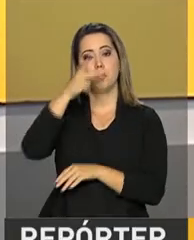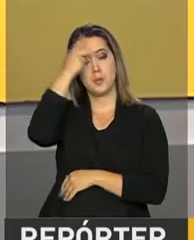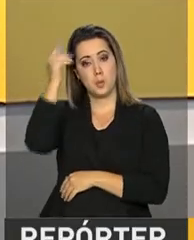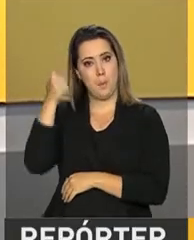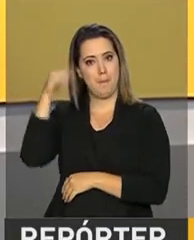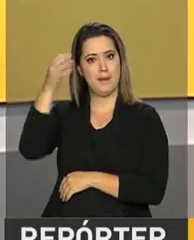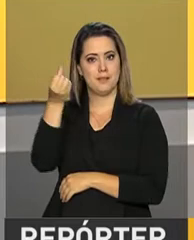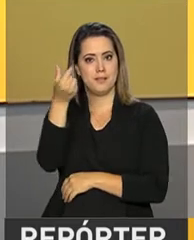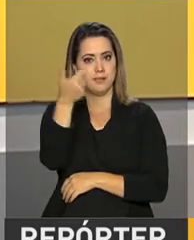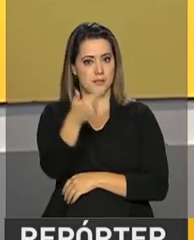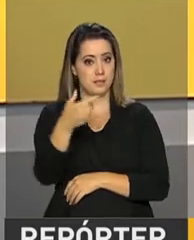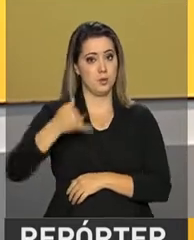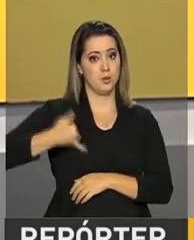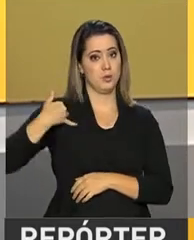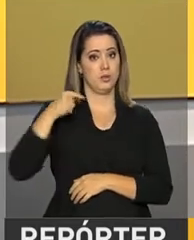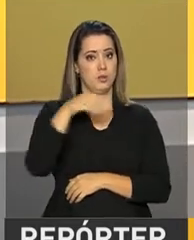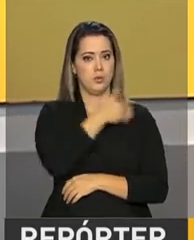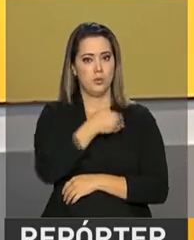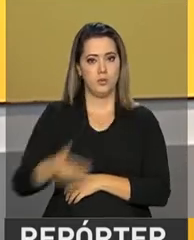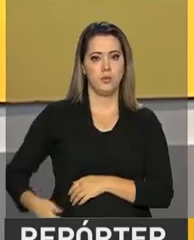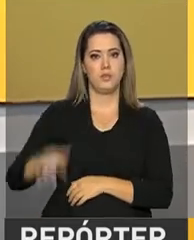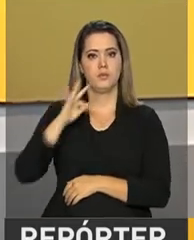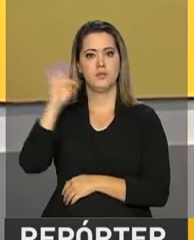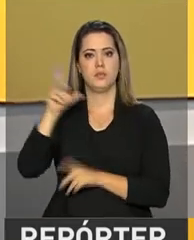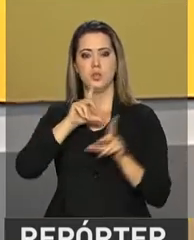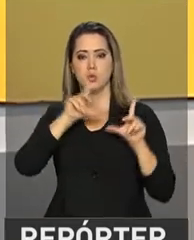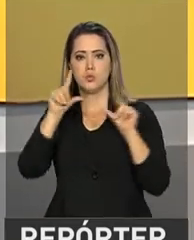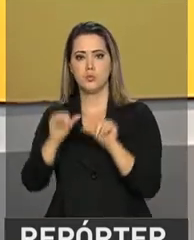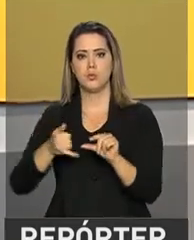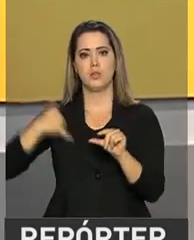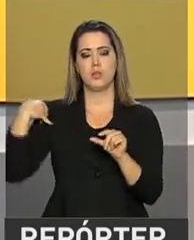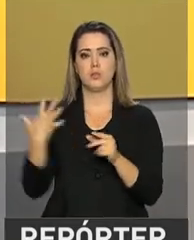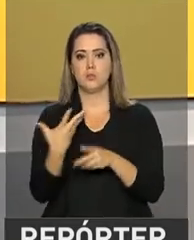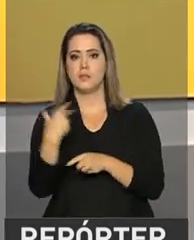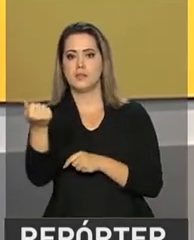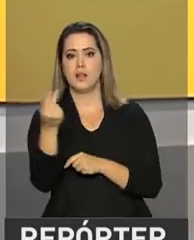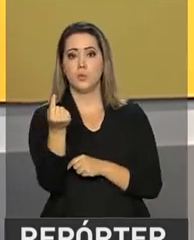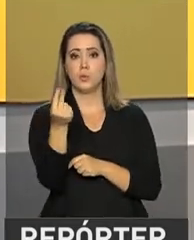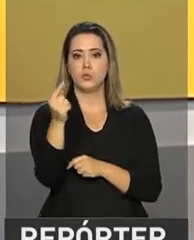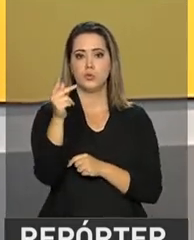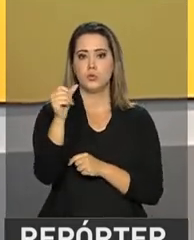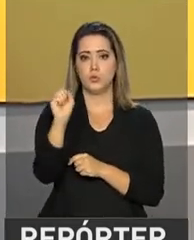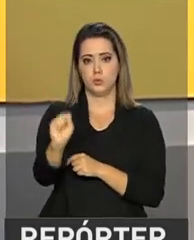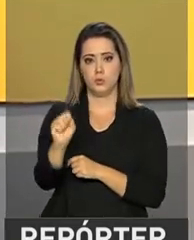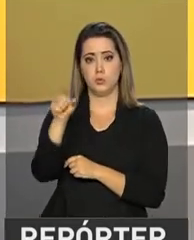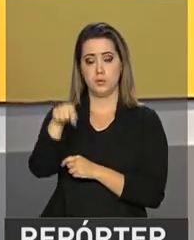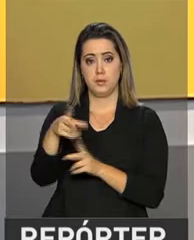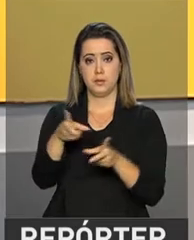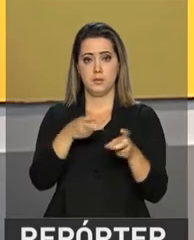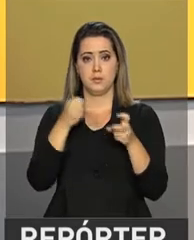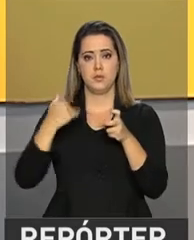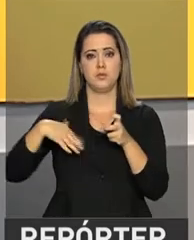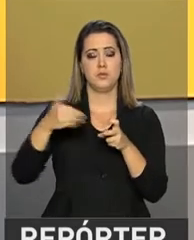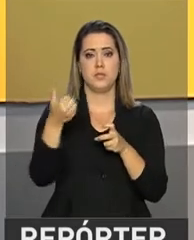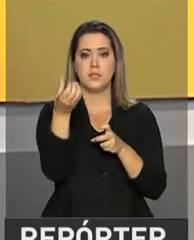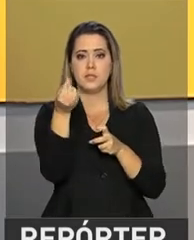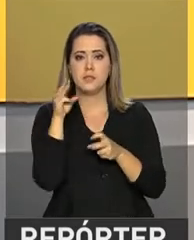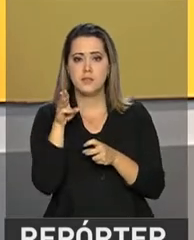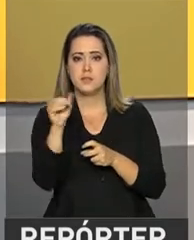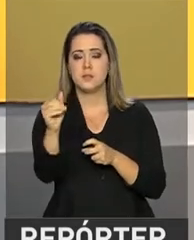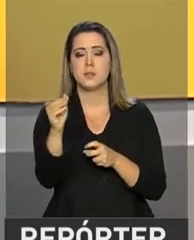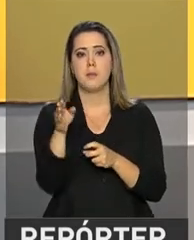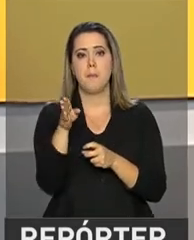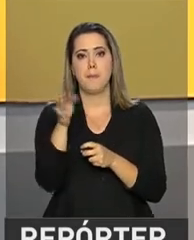mais de 62 anos o governo federal reduziu a idade para o saque do pis pasep a expectativa é que 16 bilhões